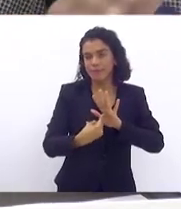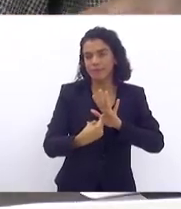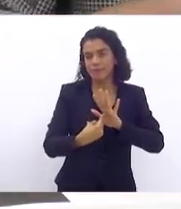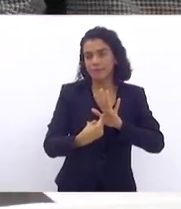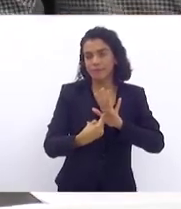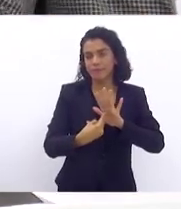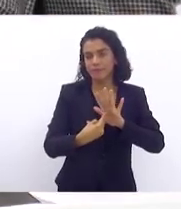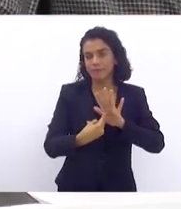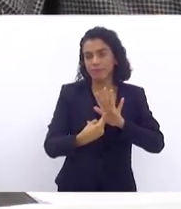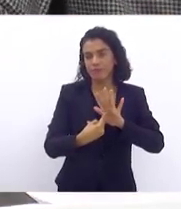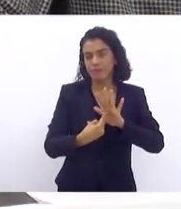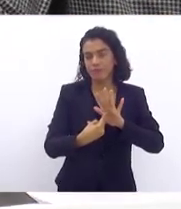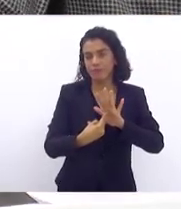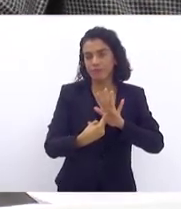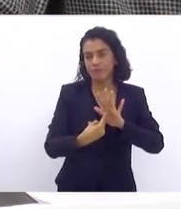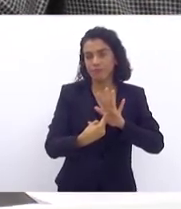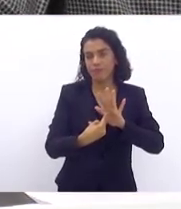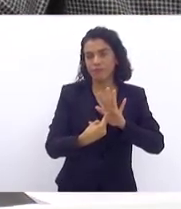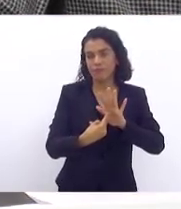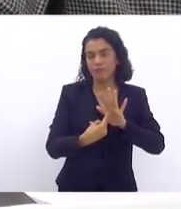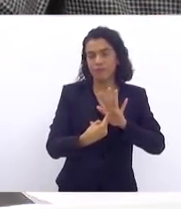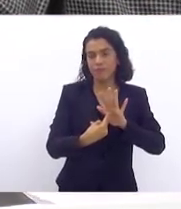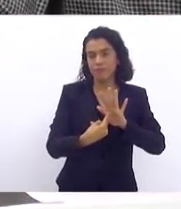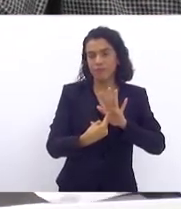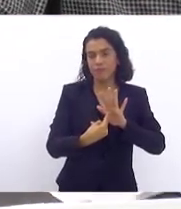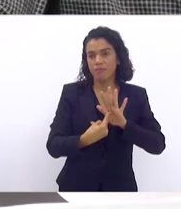essa questão